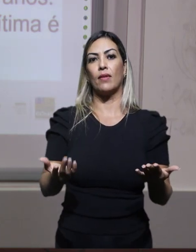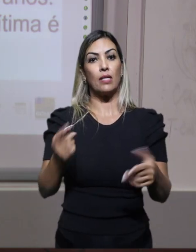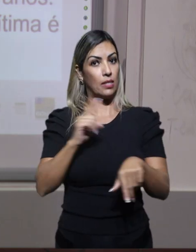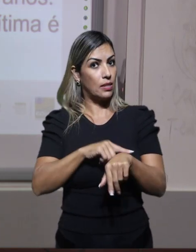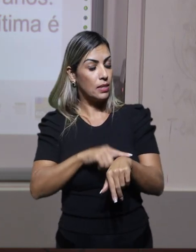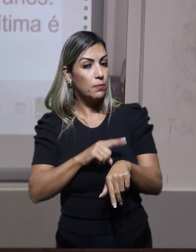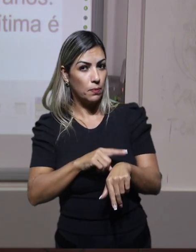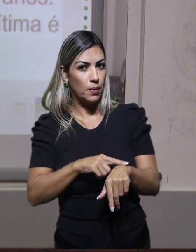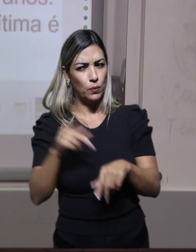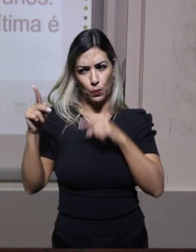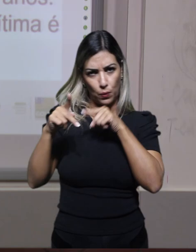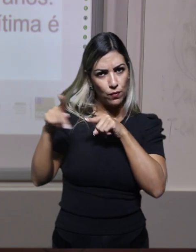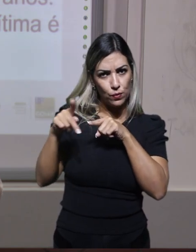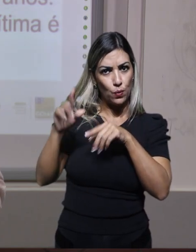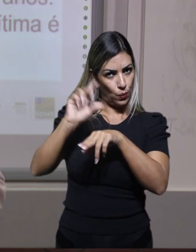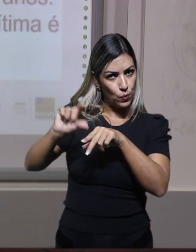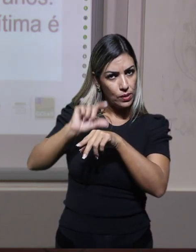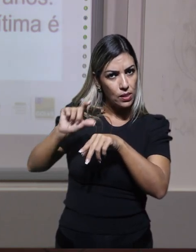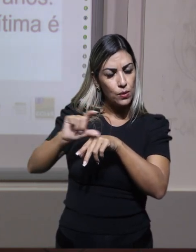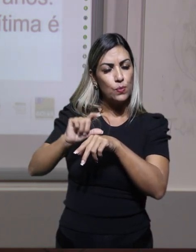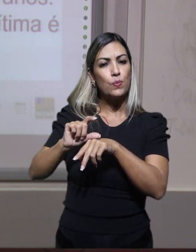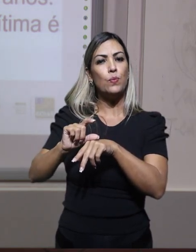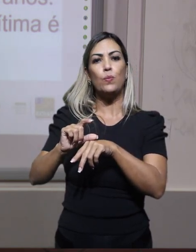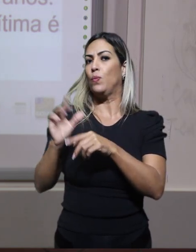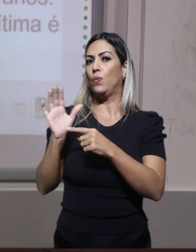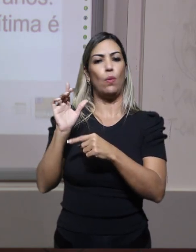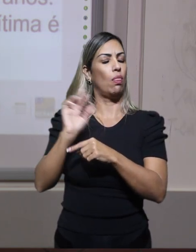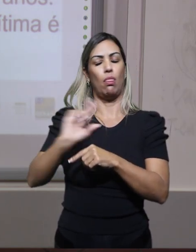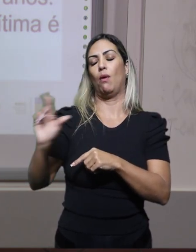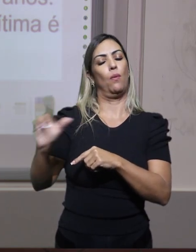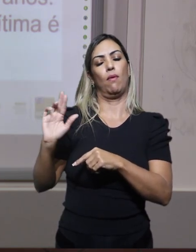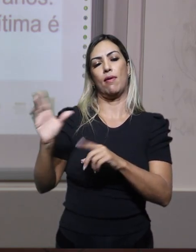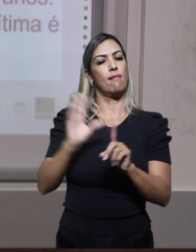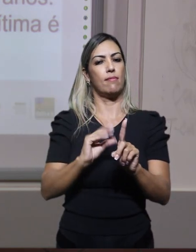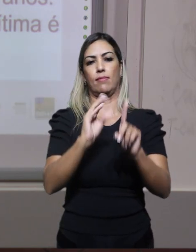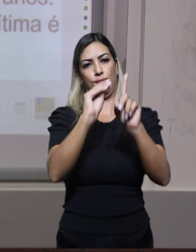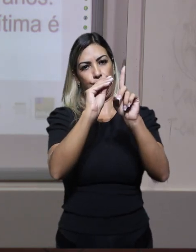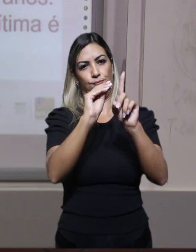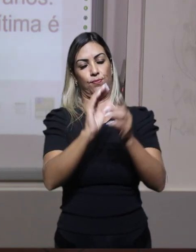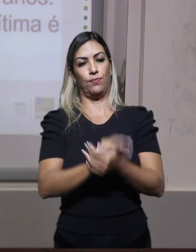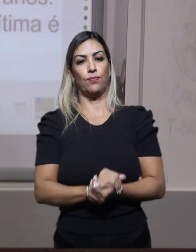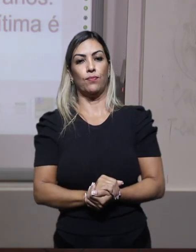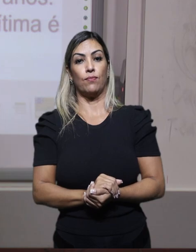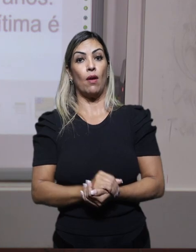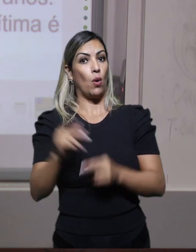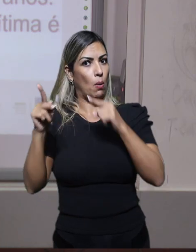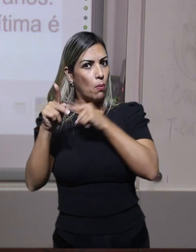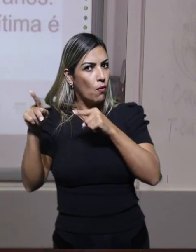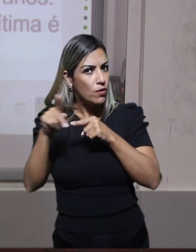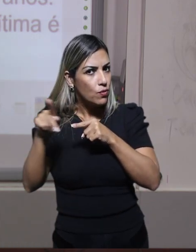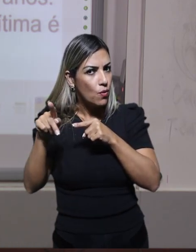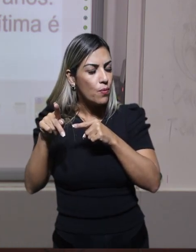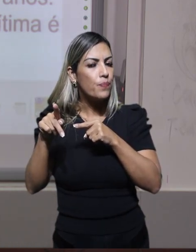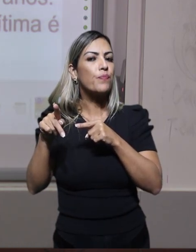nesse caso do professor de cursinho, não configura assédio sexual. Agora, no caso de professor de